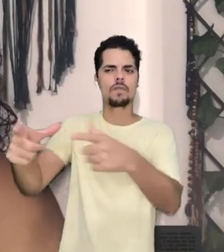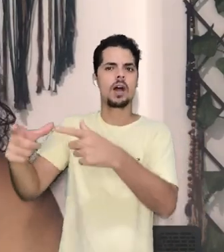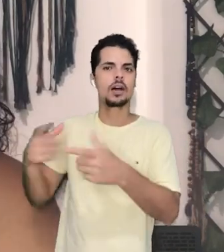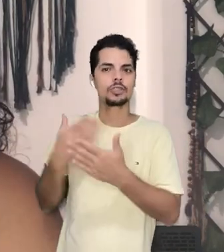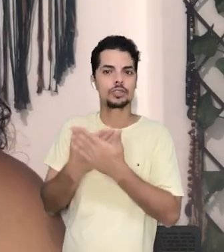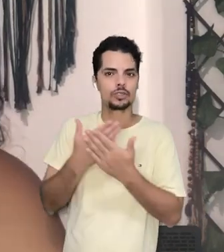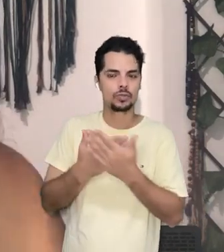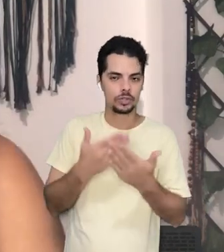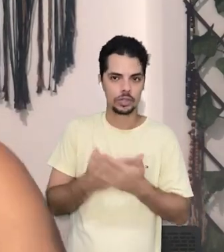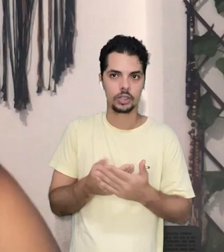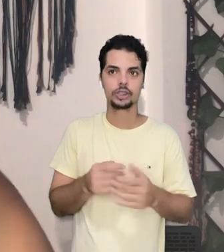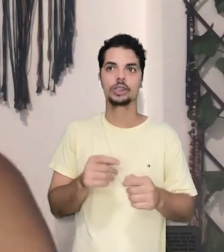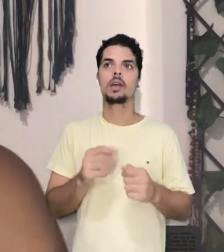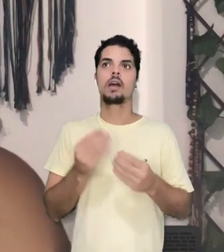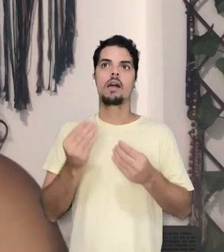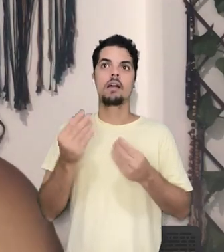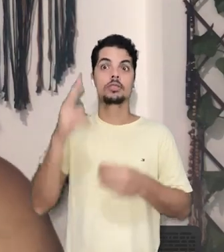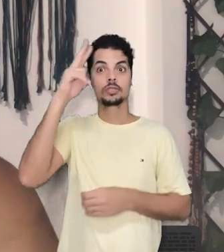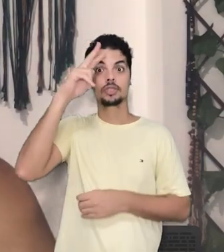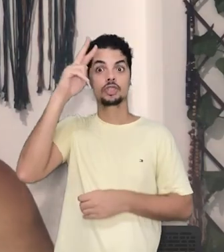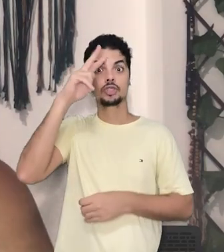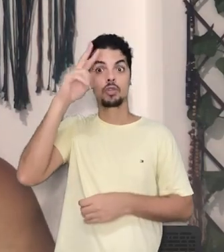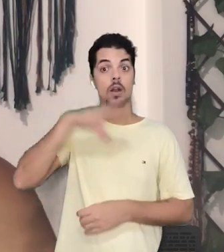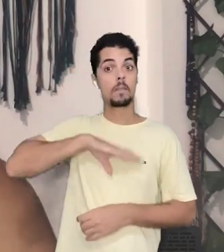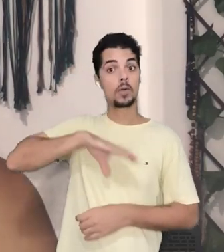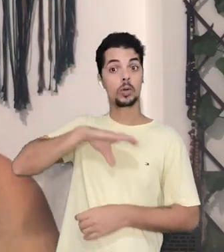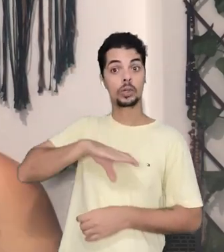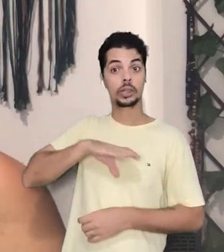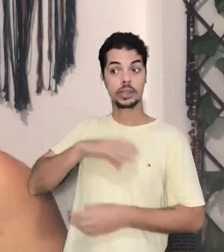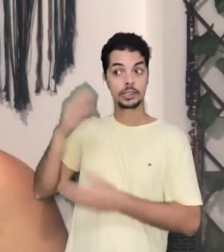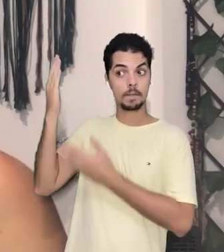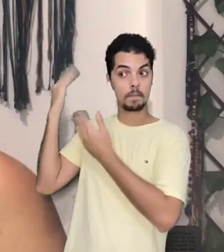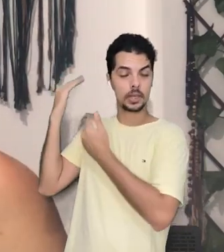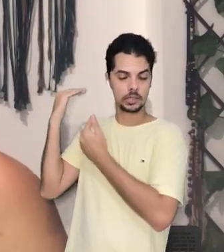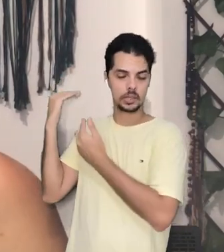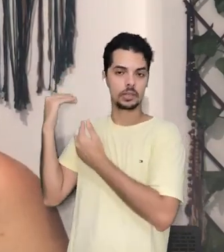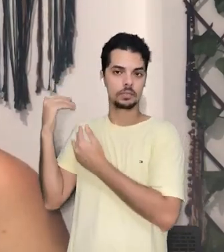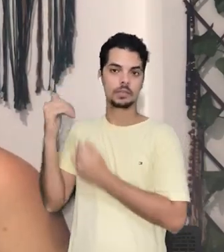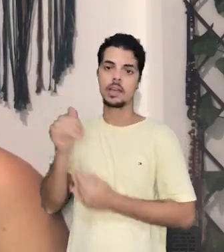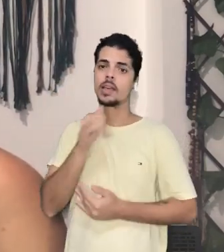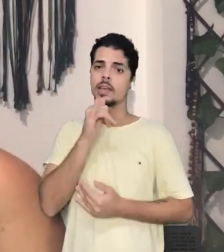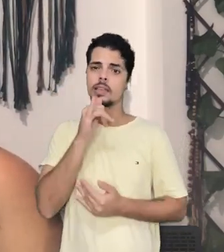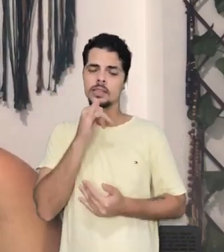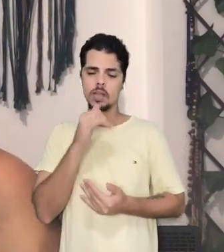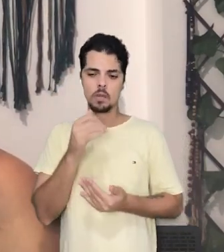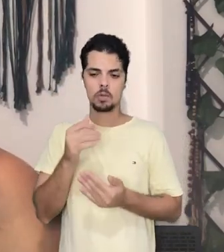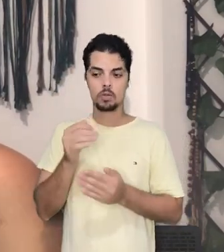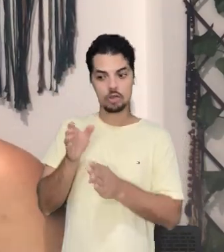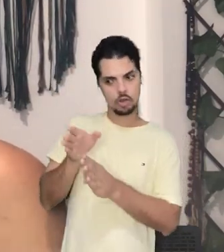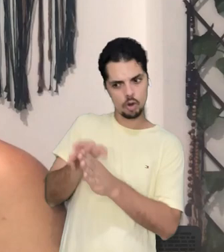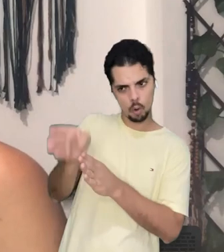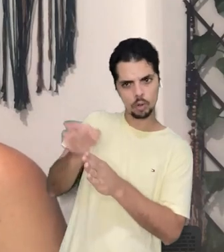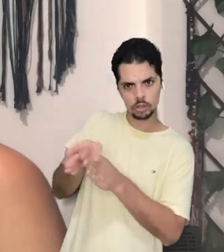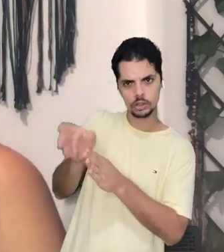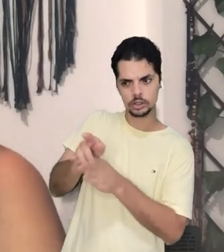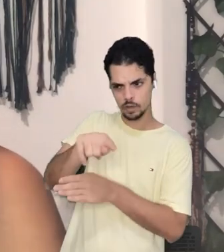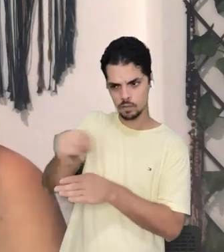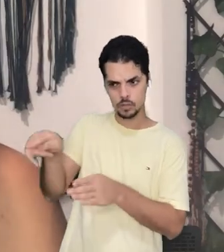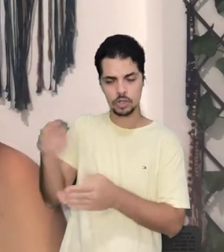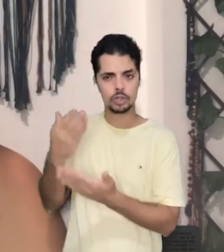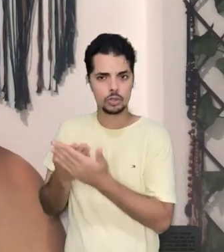portuguesa? Uma possibilidade é construir com as alunas e os alunos a escrita de